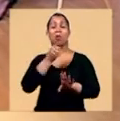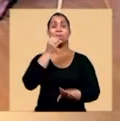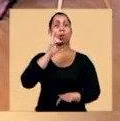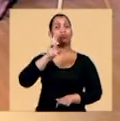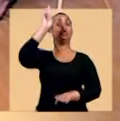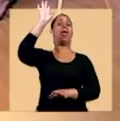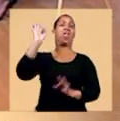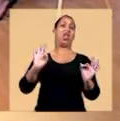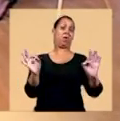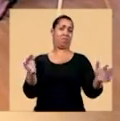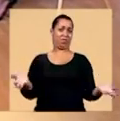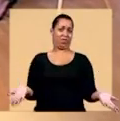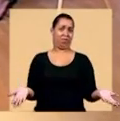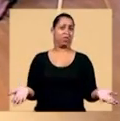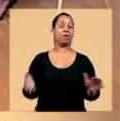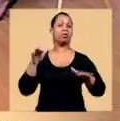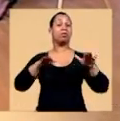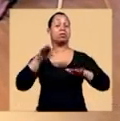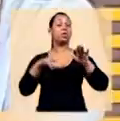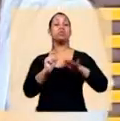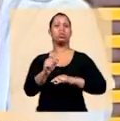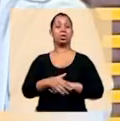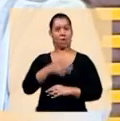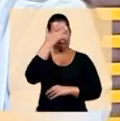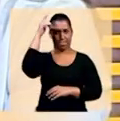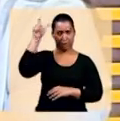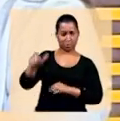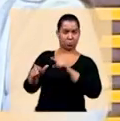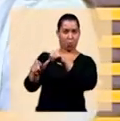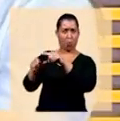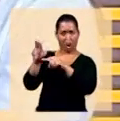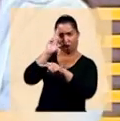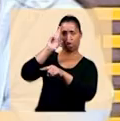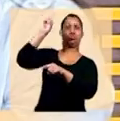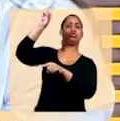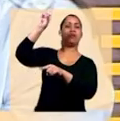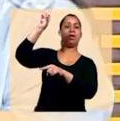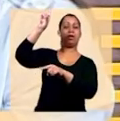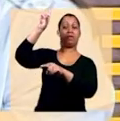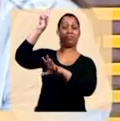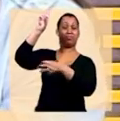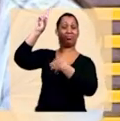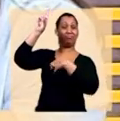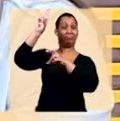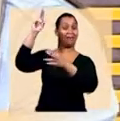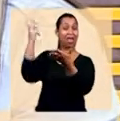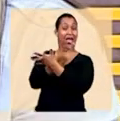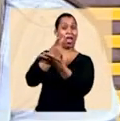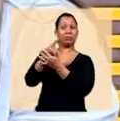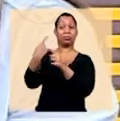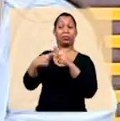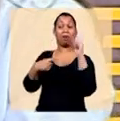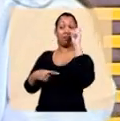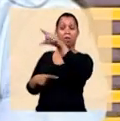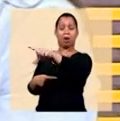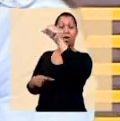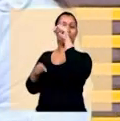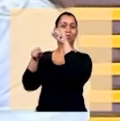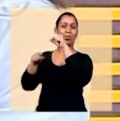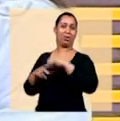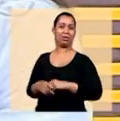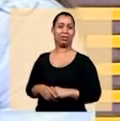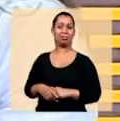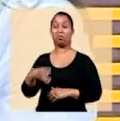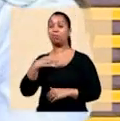vendedor, mas você não será um bom líder. Não é? Às vezes, a pessoa que está na posição de liderança, ela está de forma equivocada porque ela foi uma